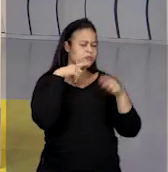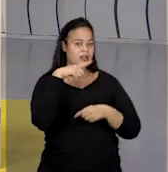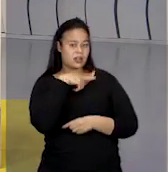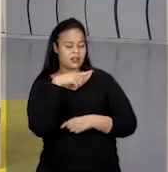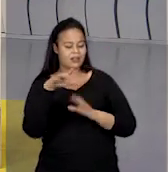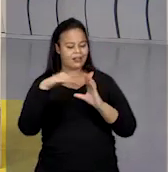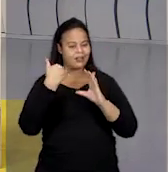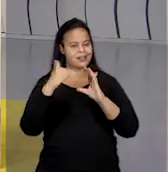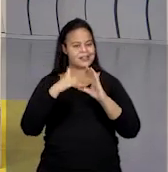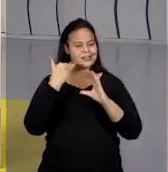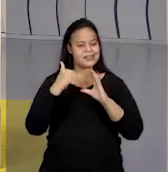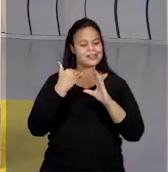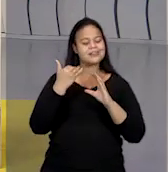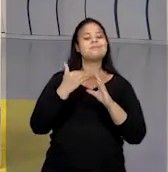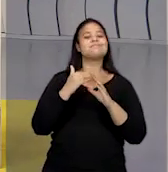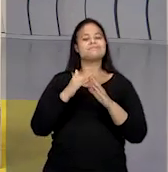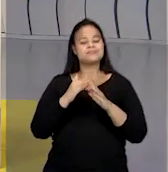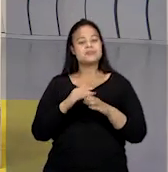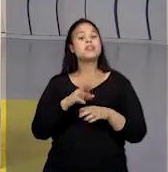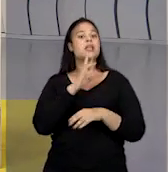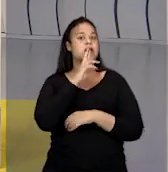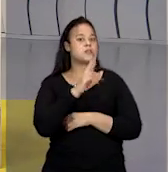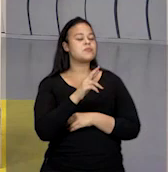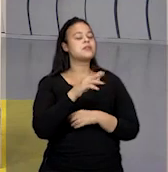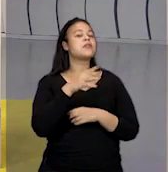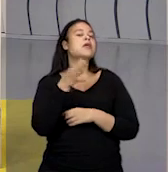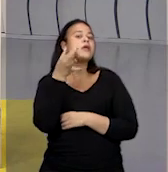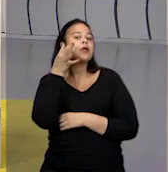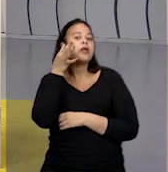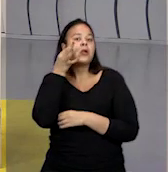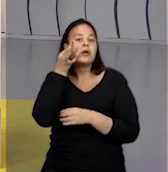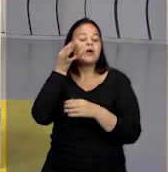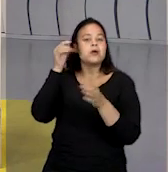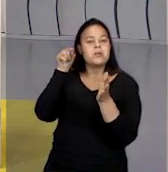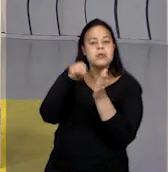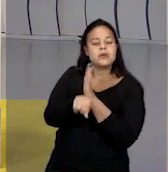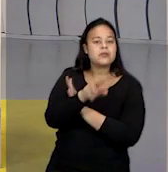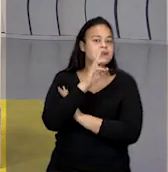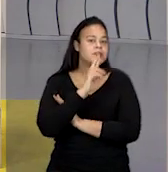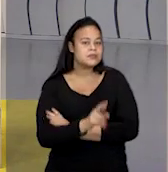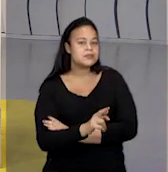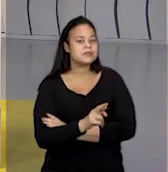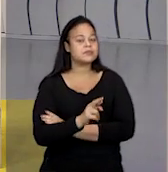aqui para os nossos canais de comunicação, que eu vou responder no Tira Dúvidas. Vejo você, então, na